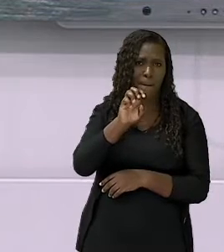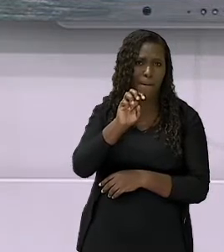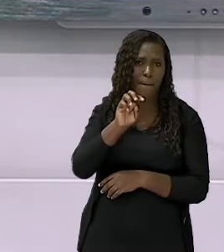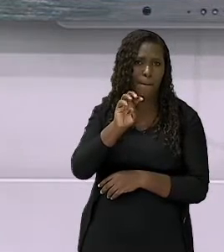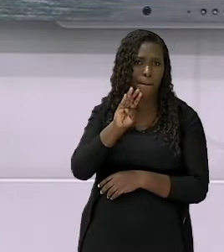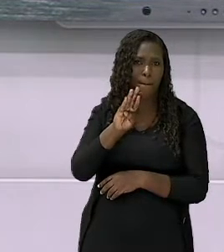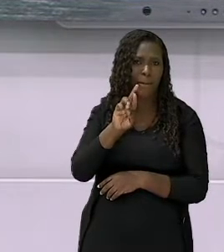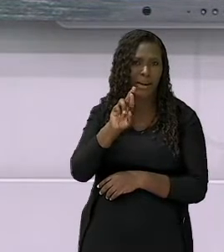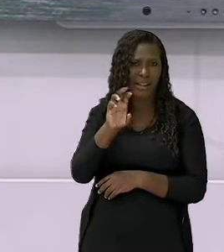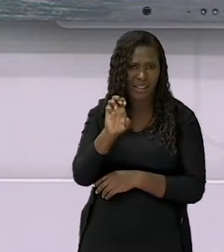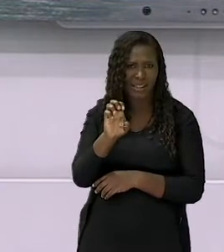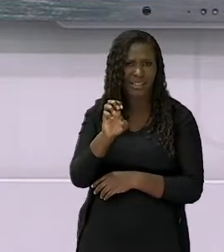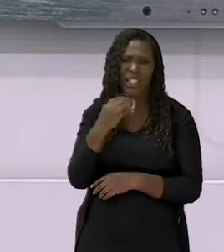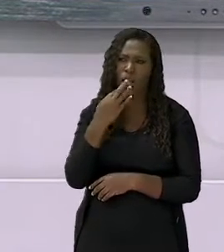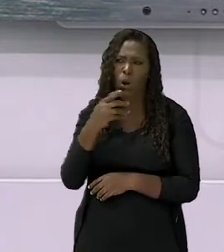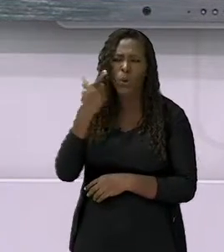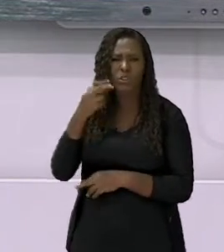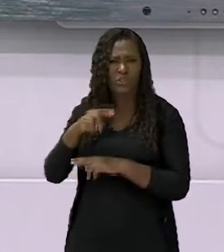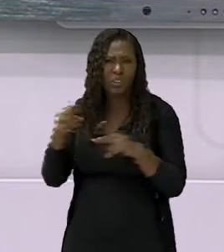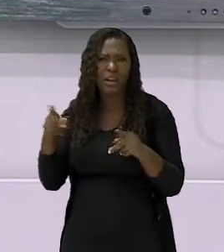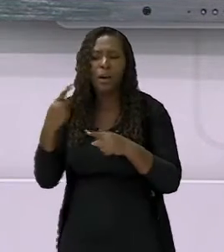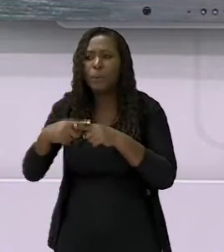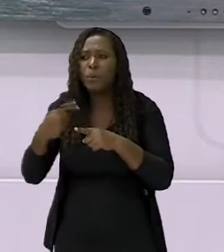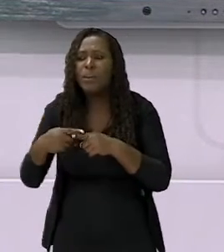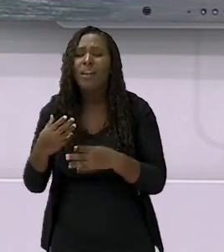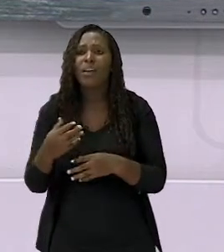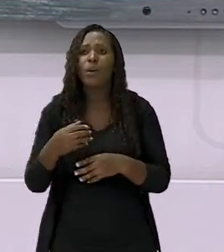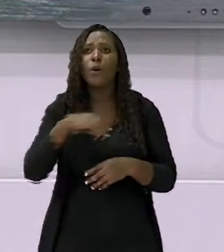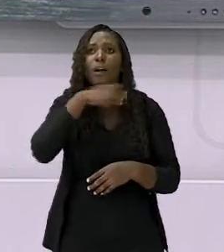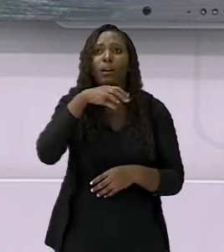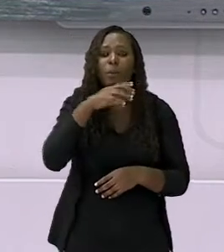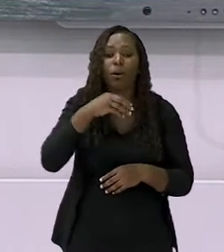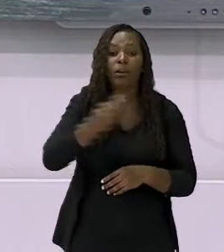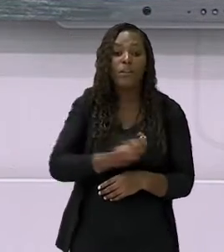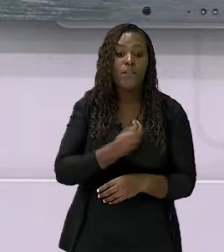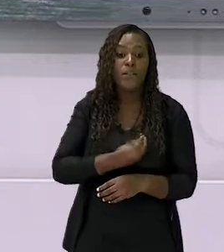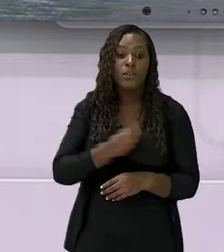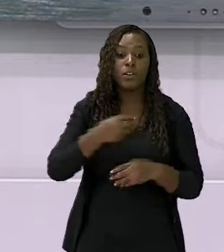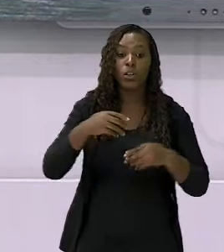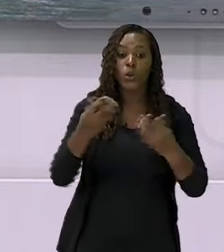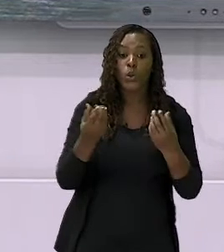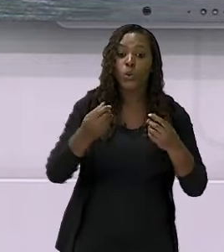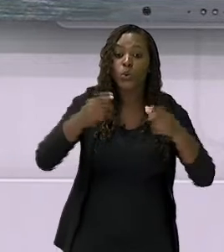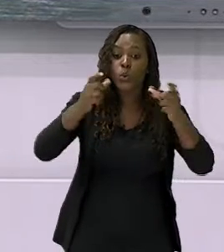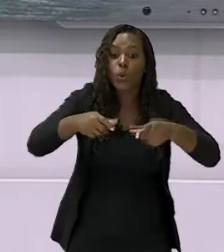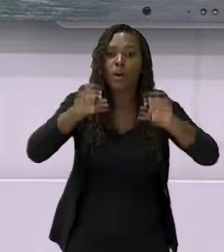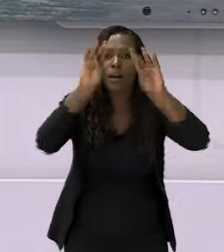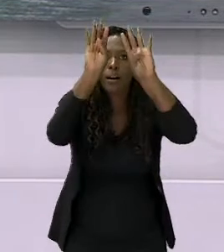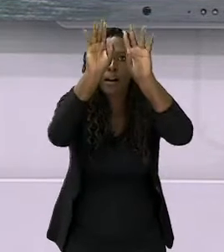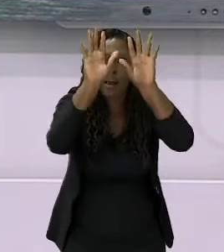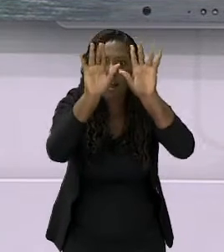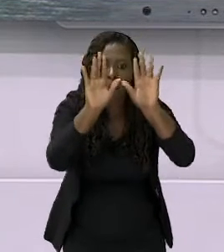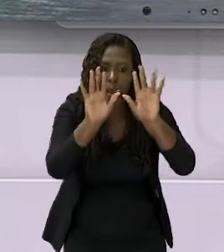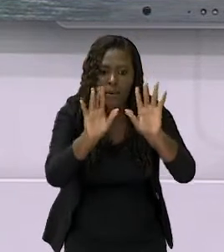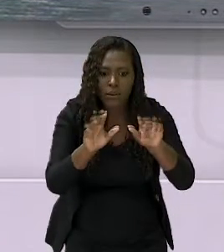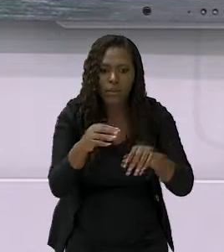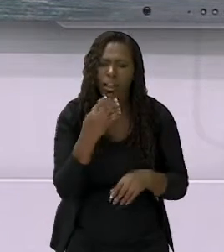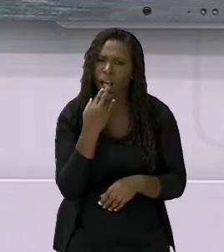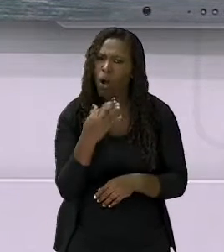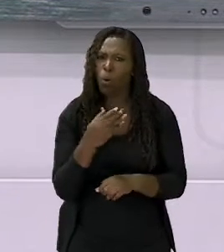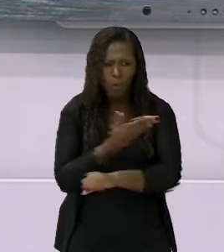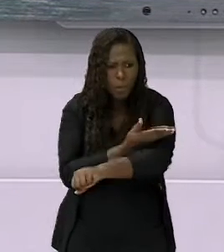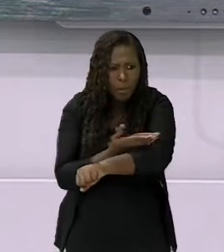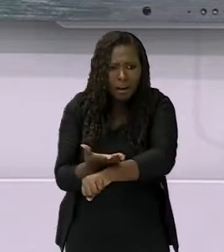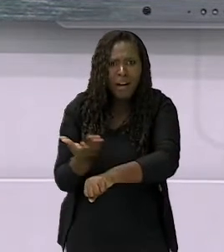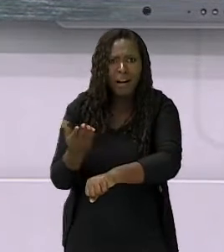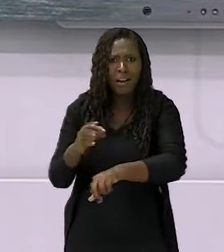no deserto, os animais ou as plantas do deserto, têm uma outra cor. Vocês já pararam para poder imaginar? Por